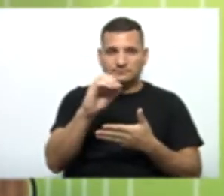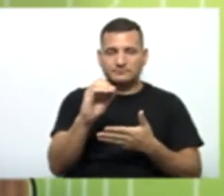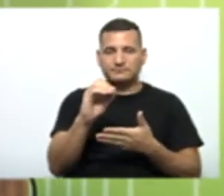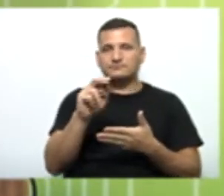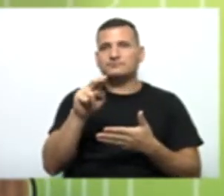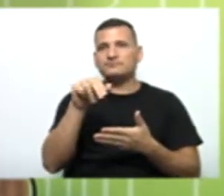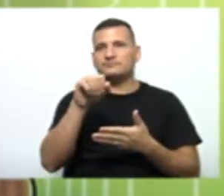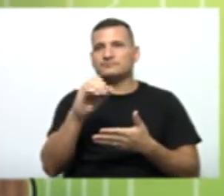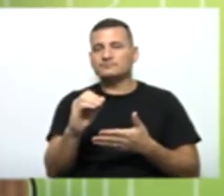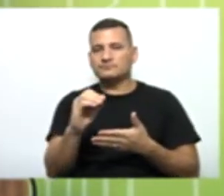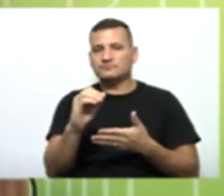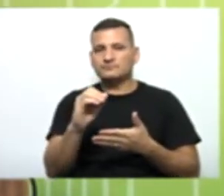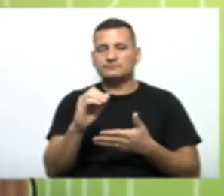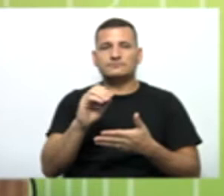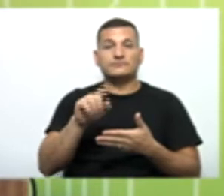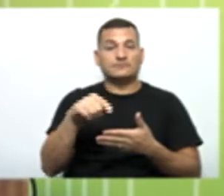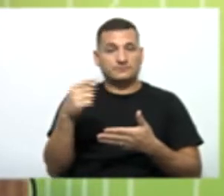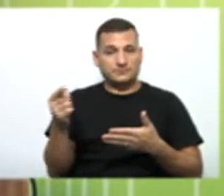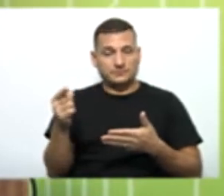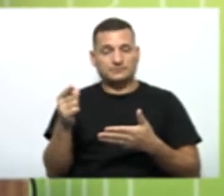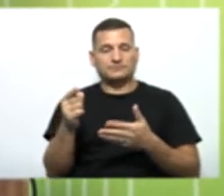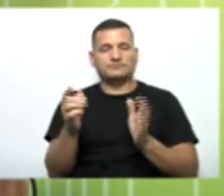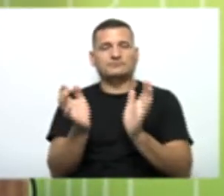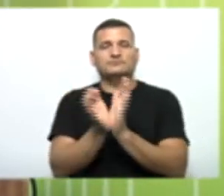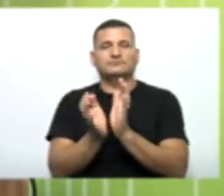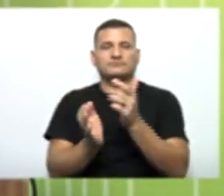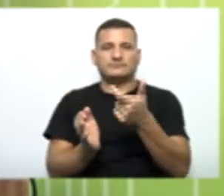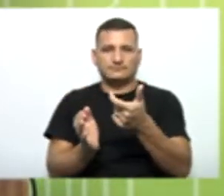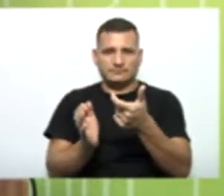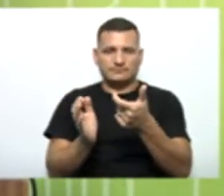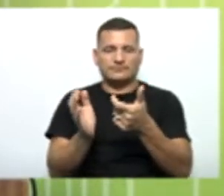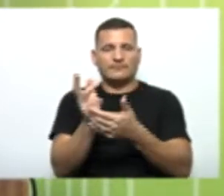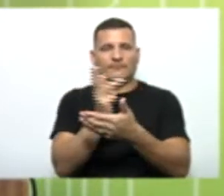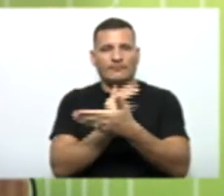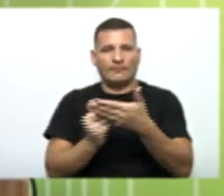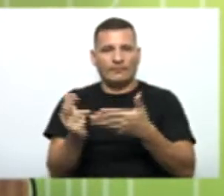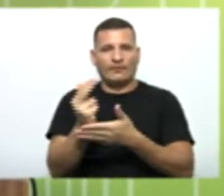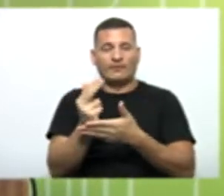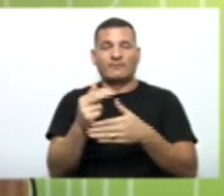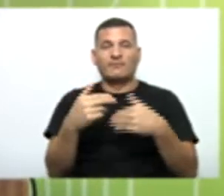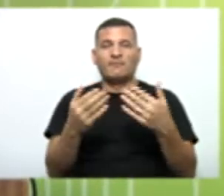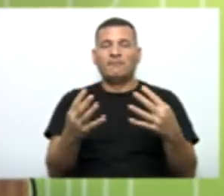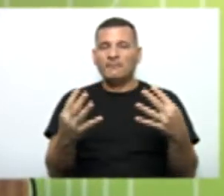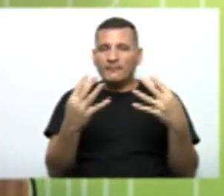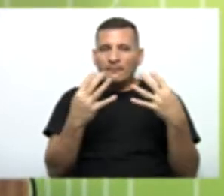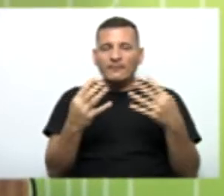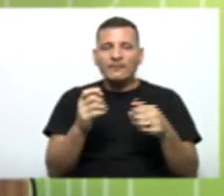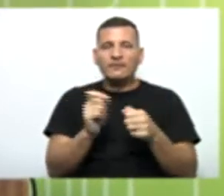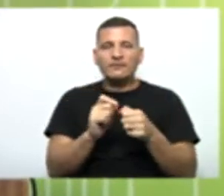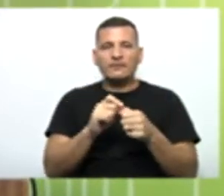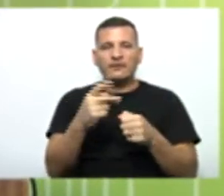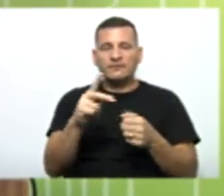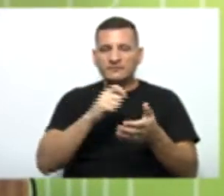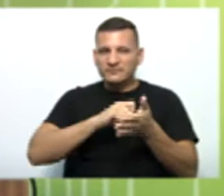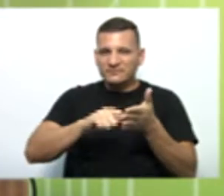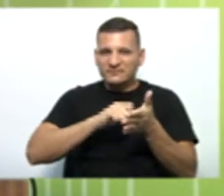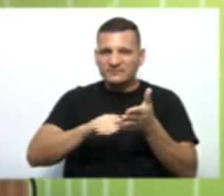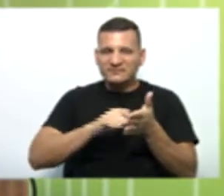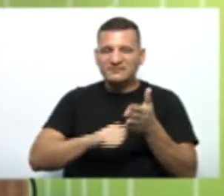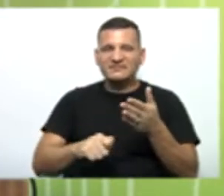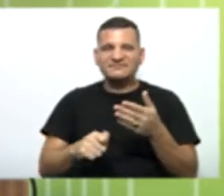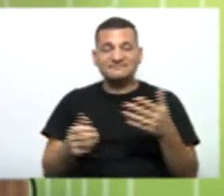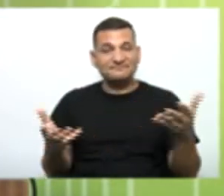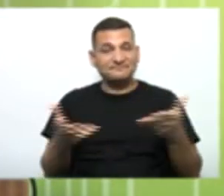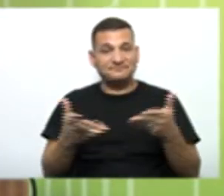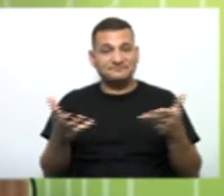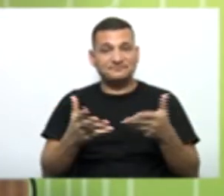de classe. Então, ó, preste atenção, faça suas anotações, porque hoje o bicho vai pegar aqui. Você vai